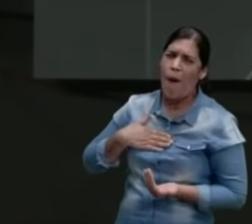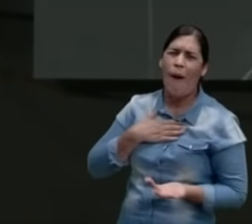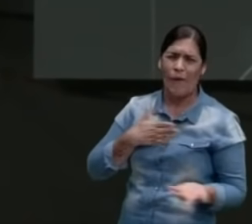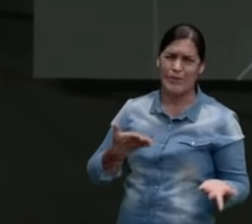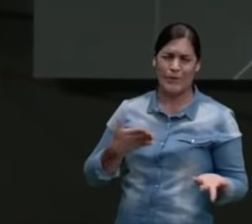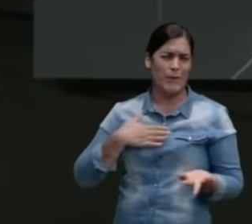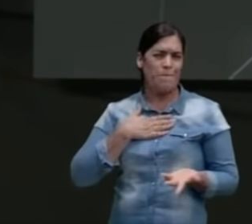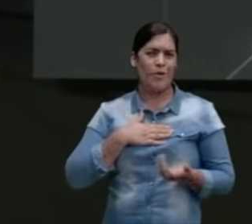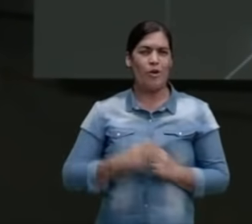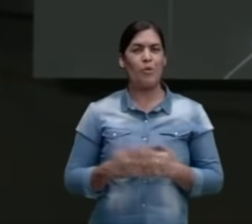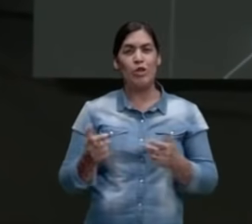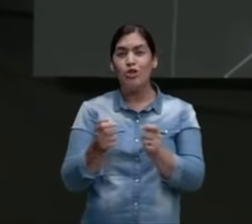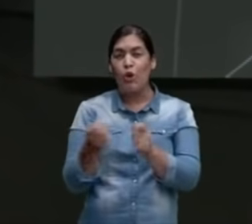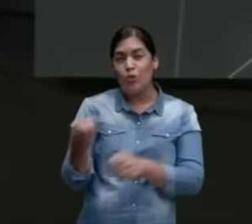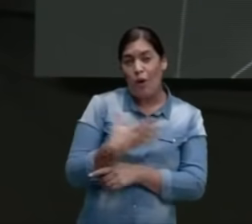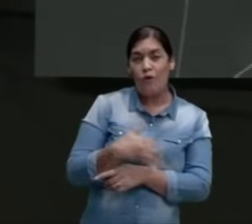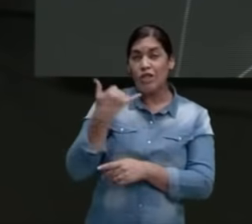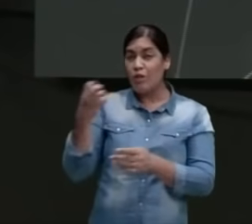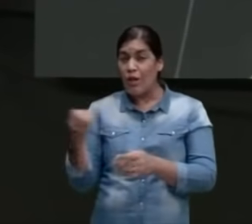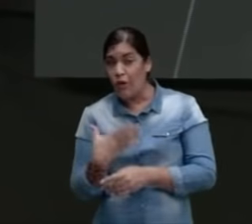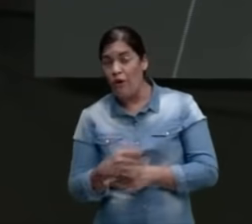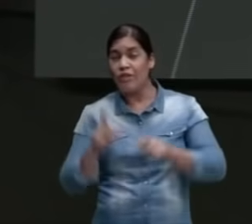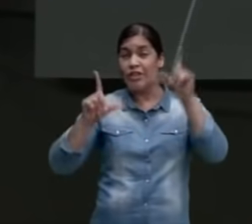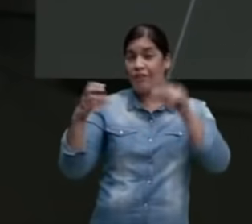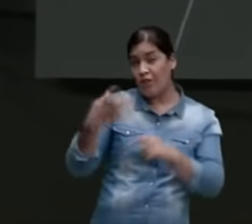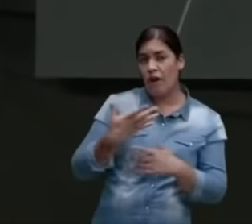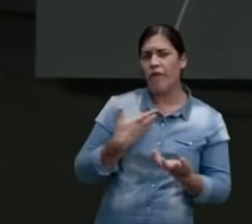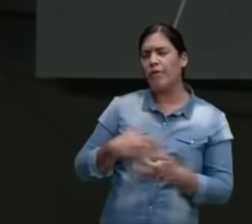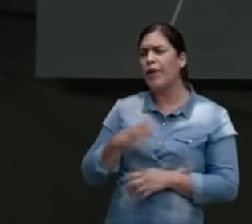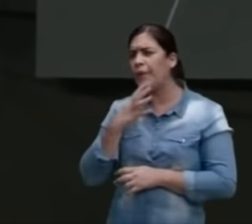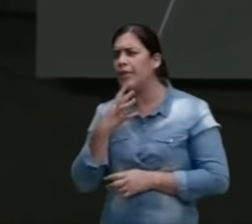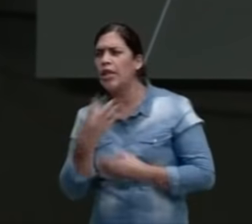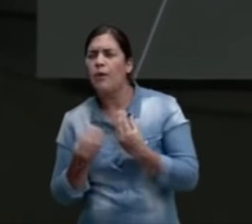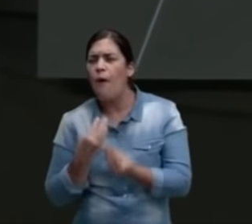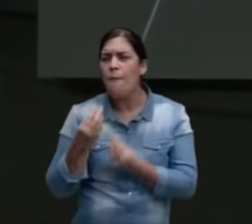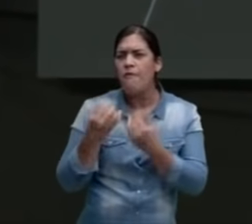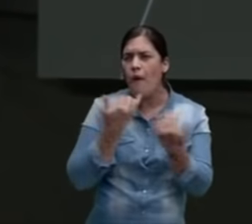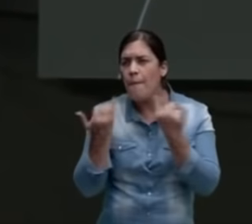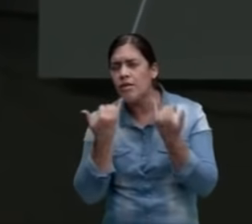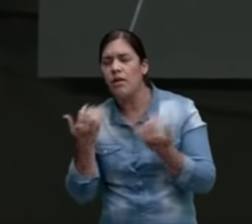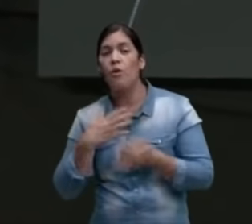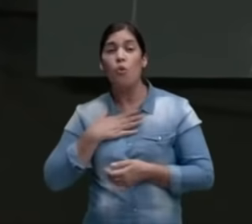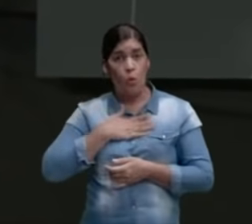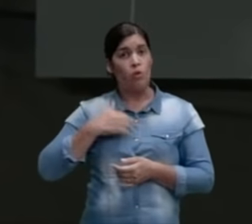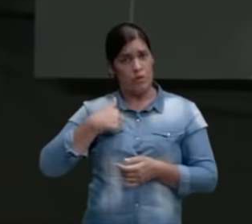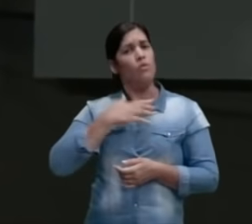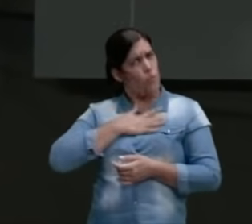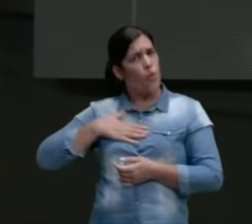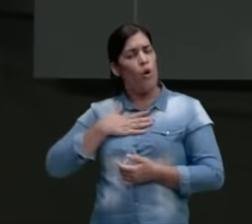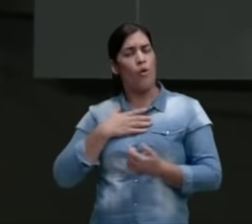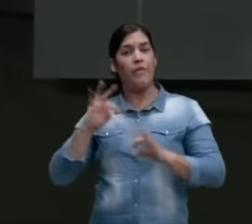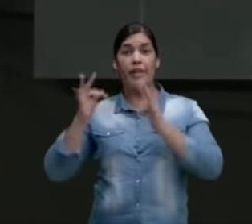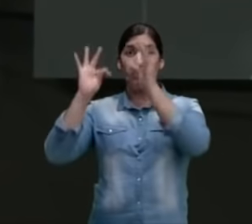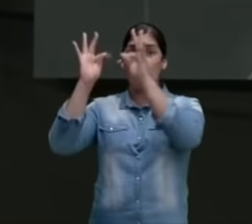lança um videogame novo, um celular, uma TV nova, eu quero saber sobre aquilo. Eu gosto muito de tecnologia, mas ao mesmo